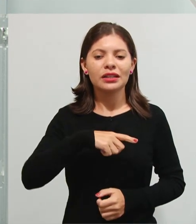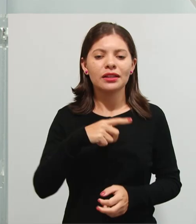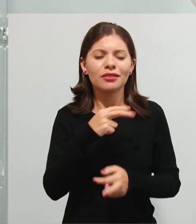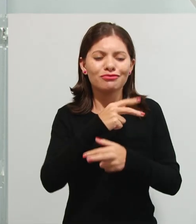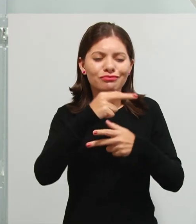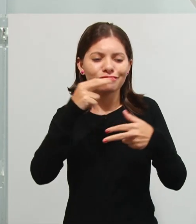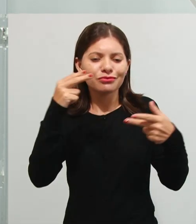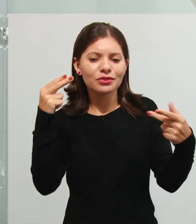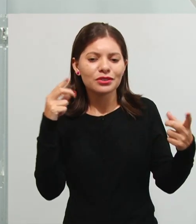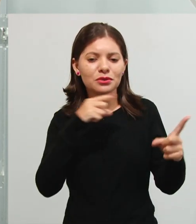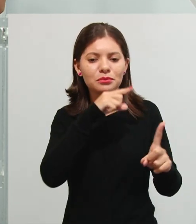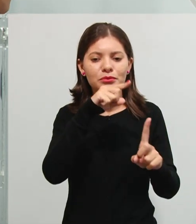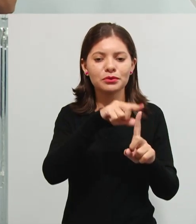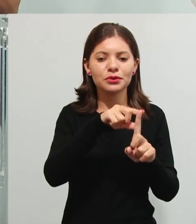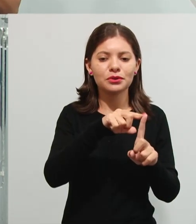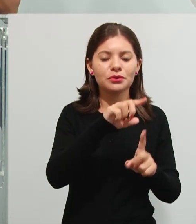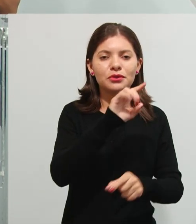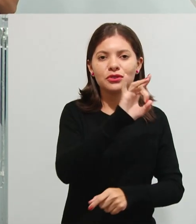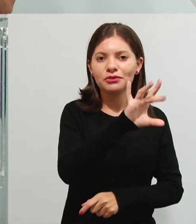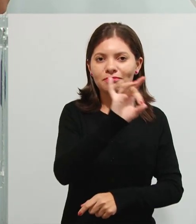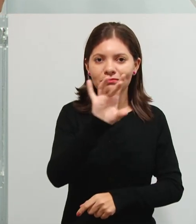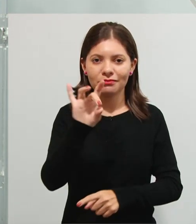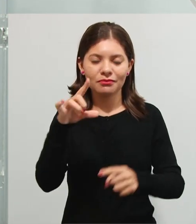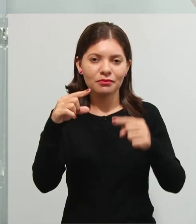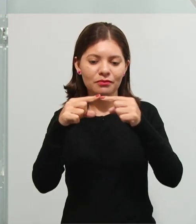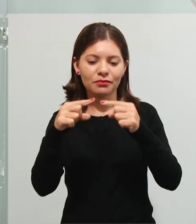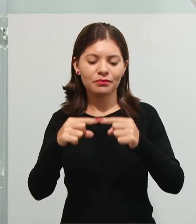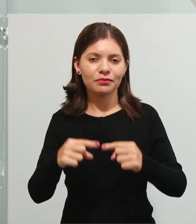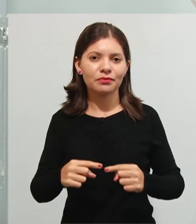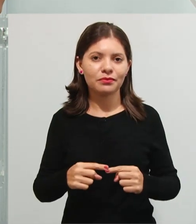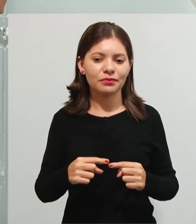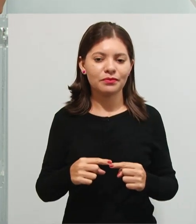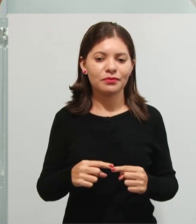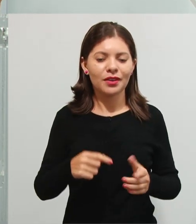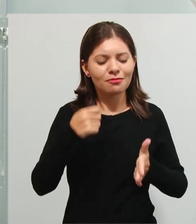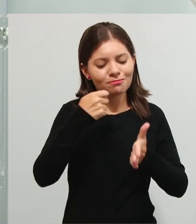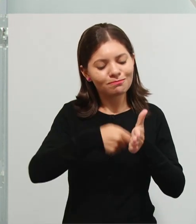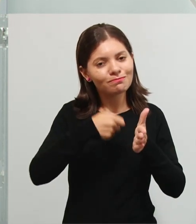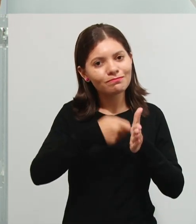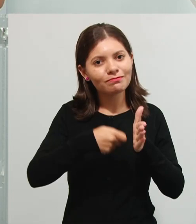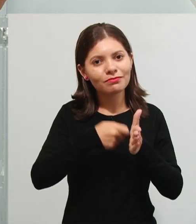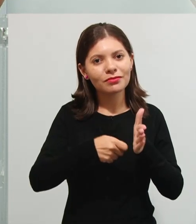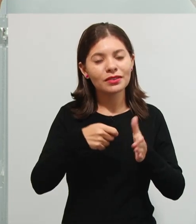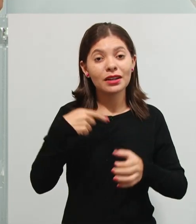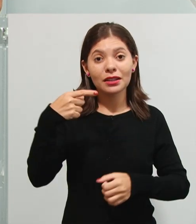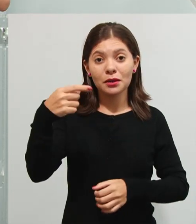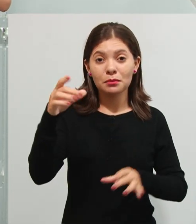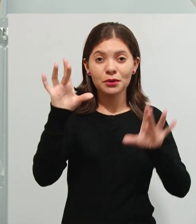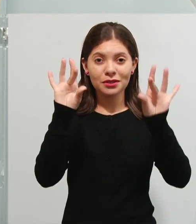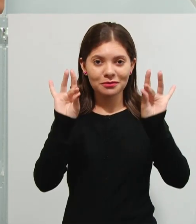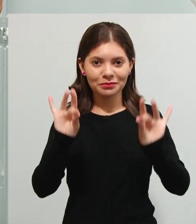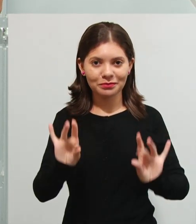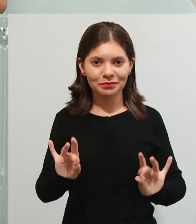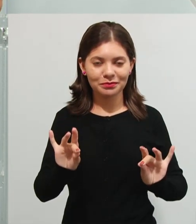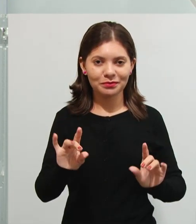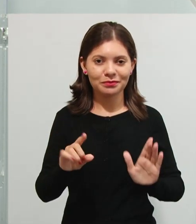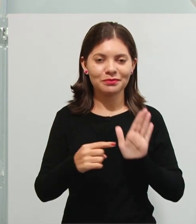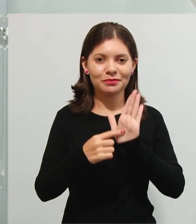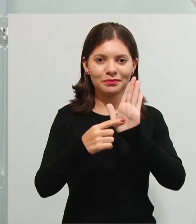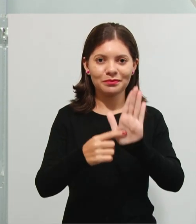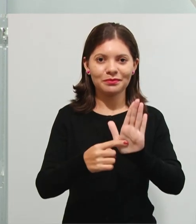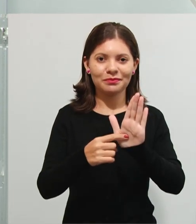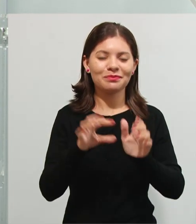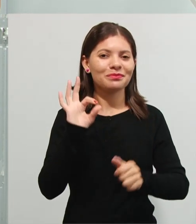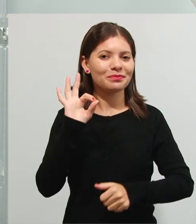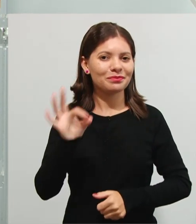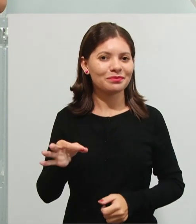de funções em cada aplicação, mas a gente vai tentar ver de forma mais detalhada nas próximas apresentações,